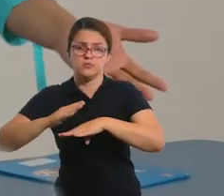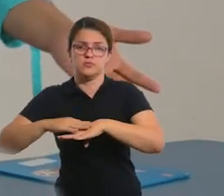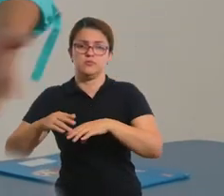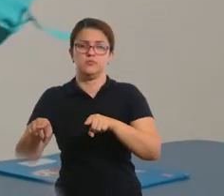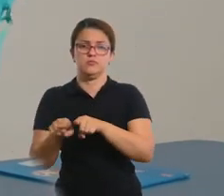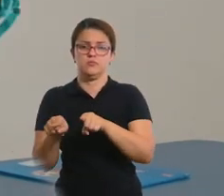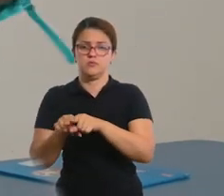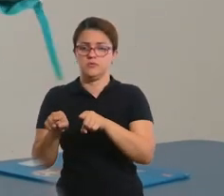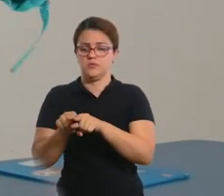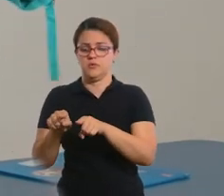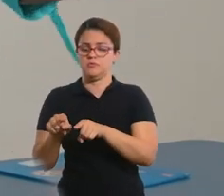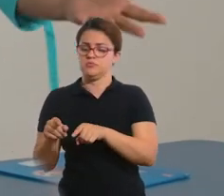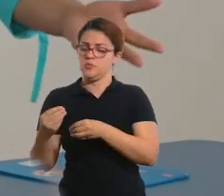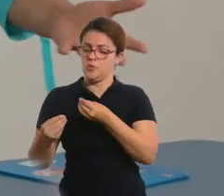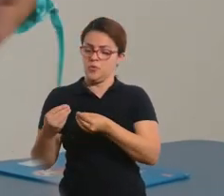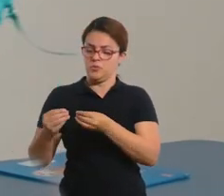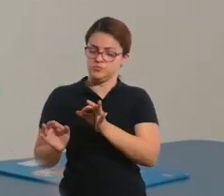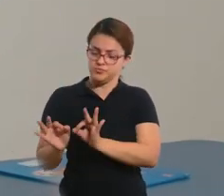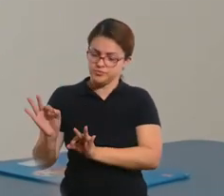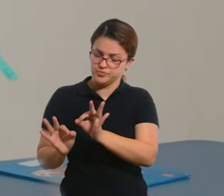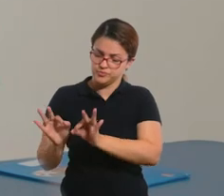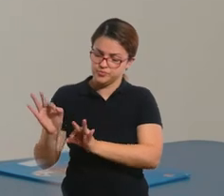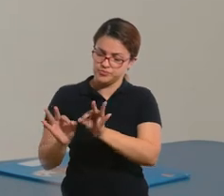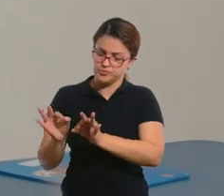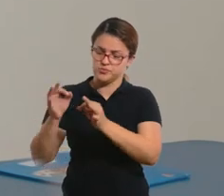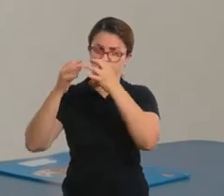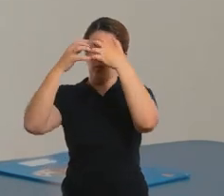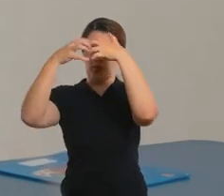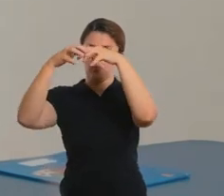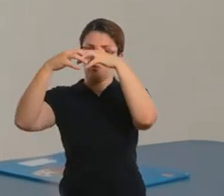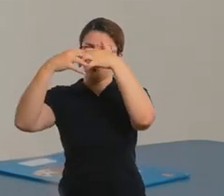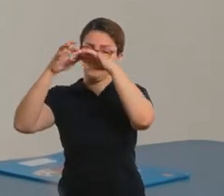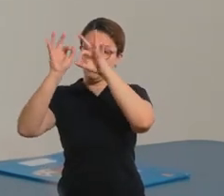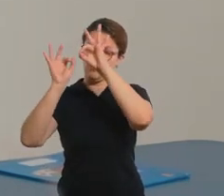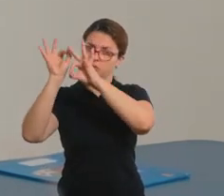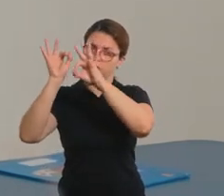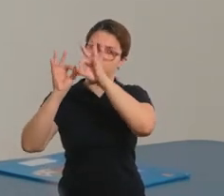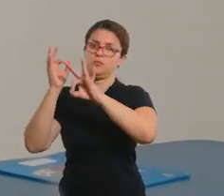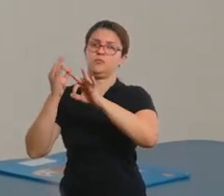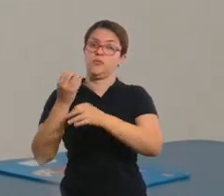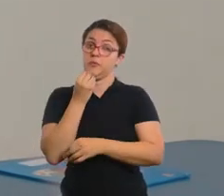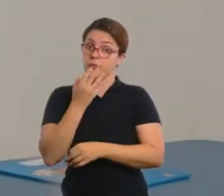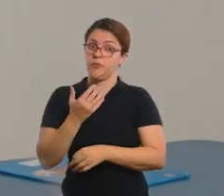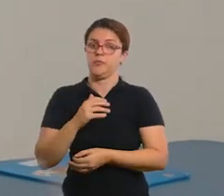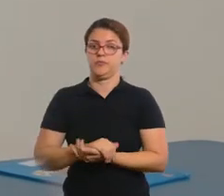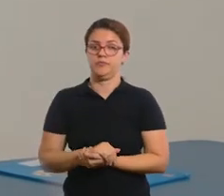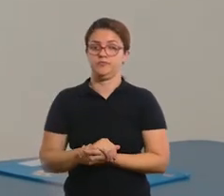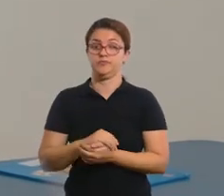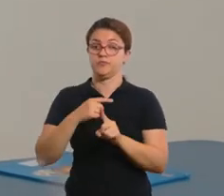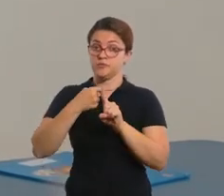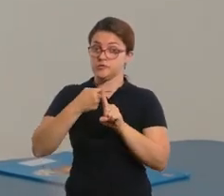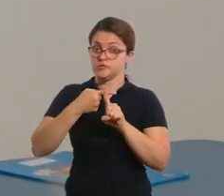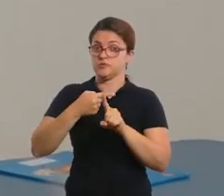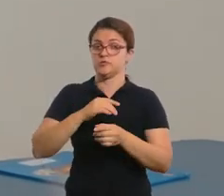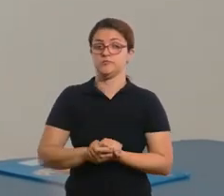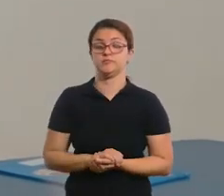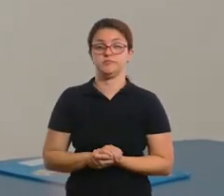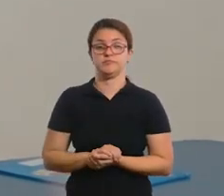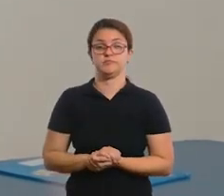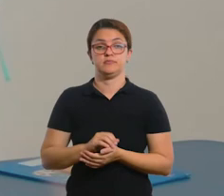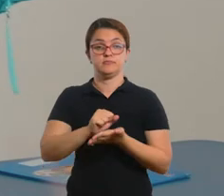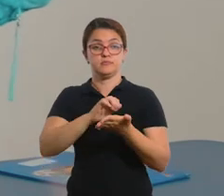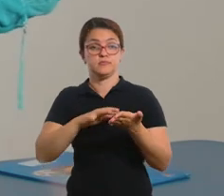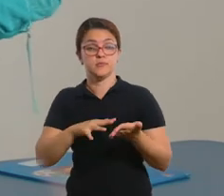desenvolver a oralidade da criança e organizar o seu raciocínio. Isso é bem positivo.